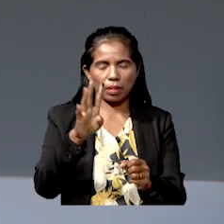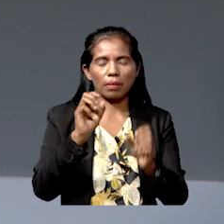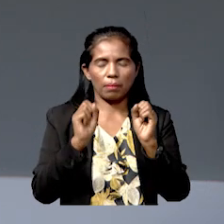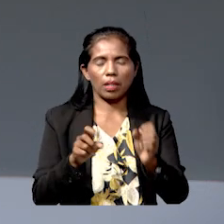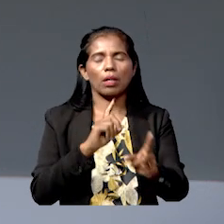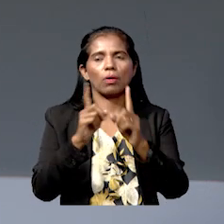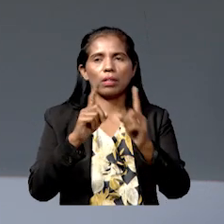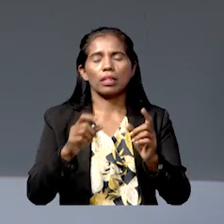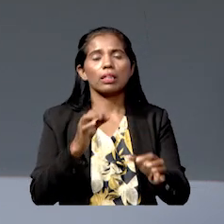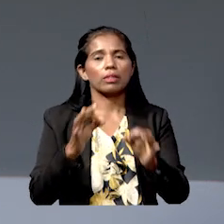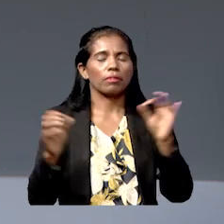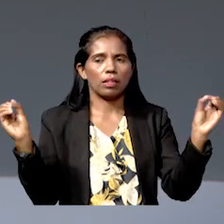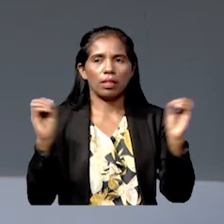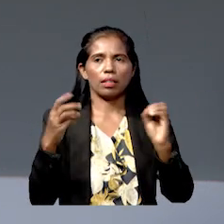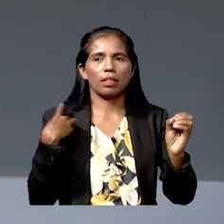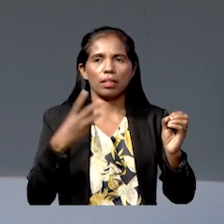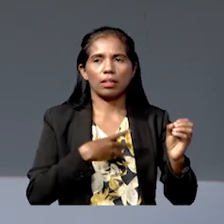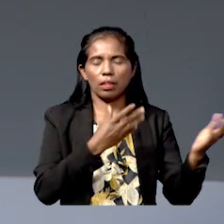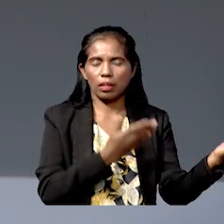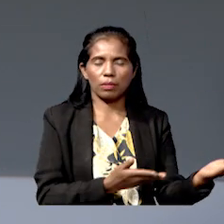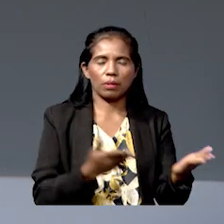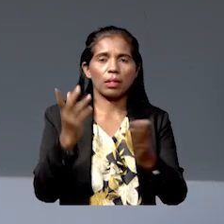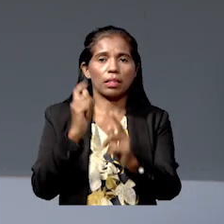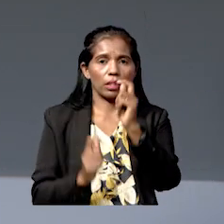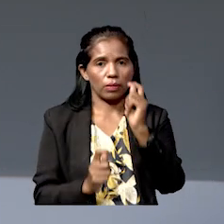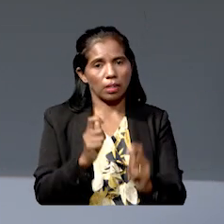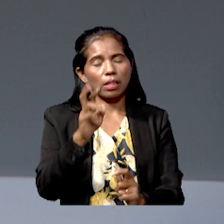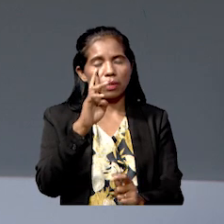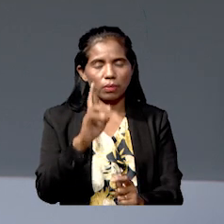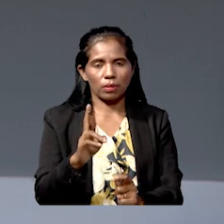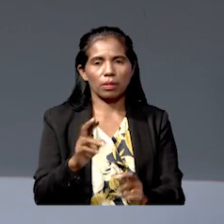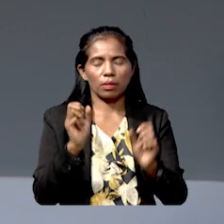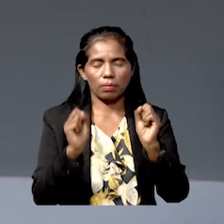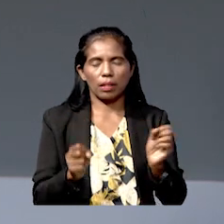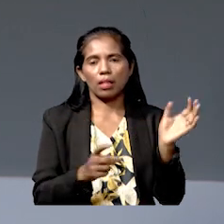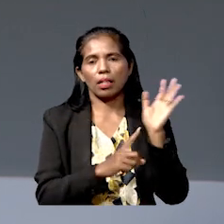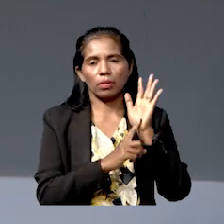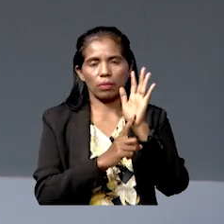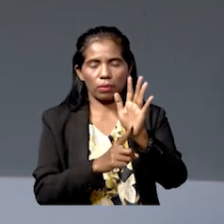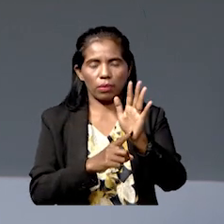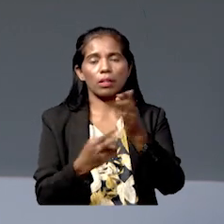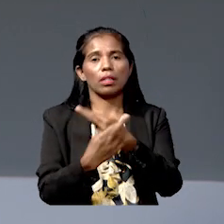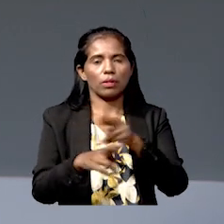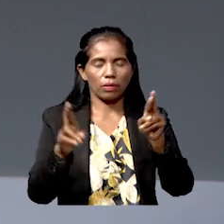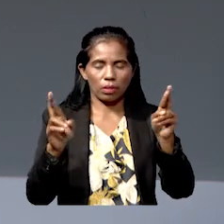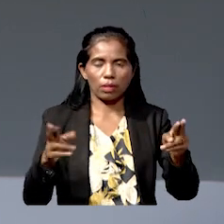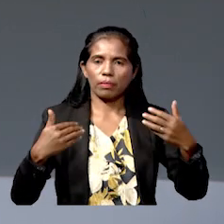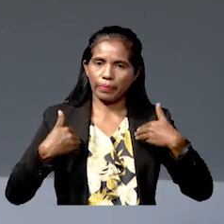Se lá ia, então submete para o Tribunal de Recurso para servir a validação com o resultado na